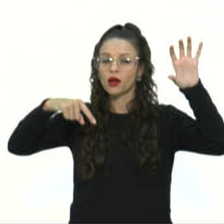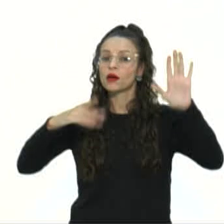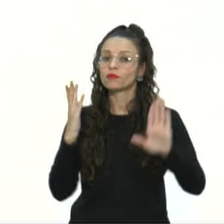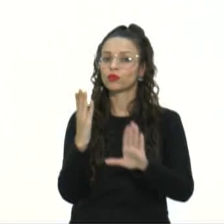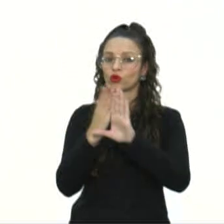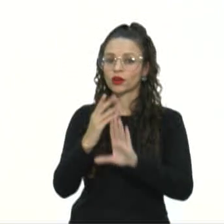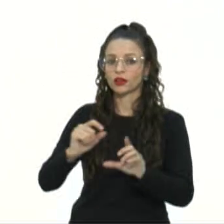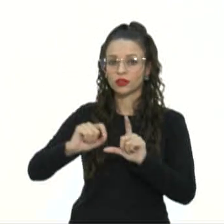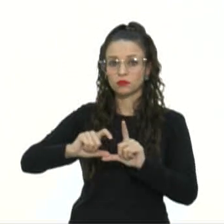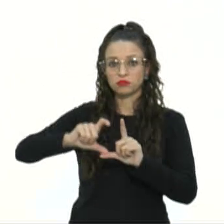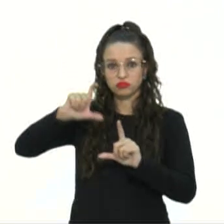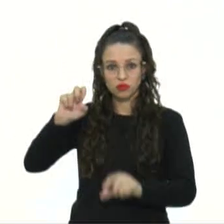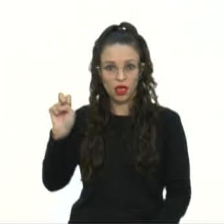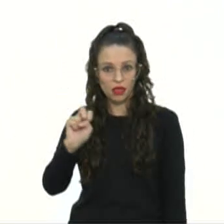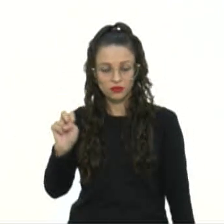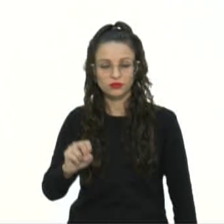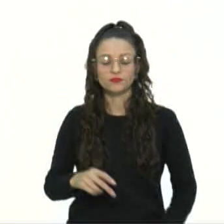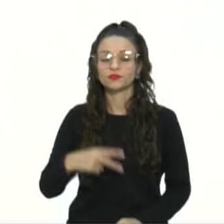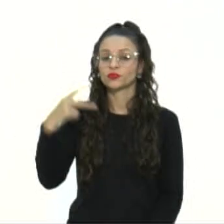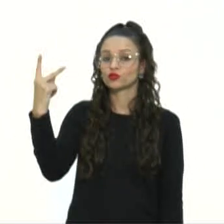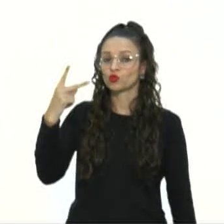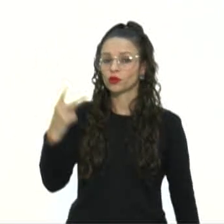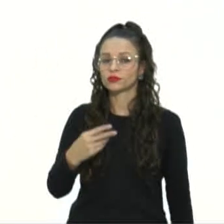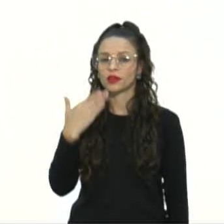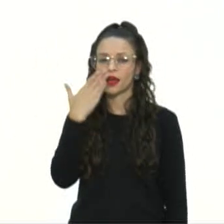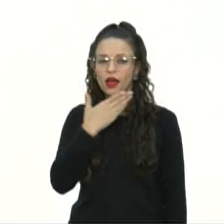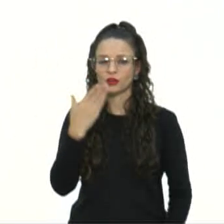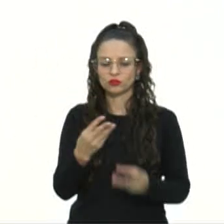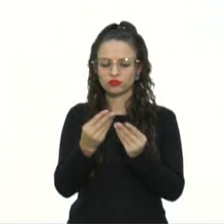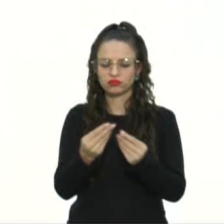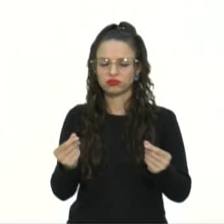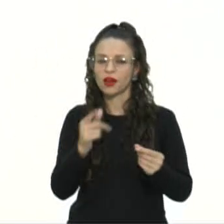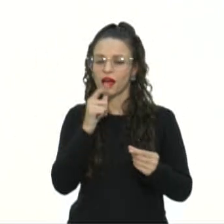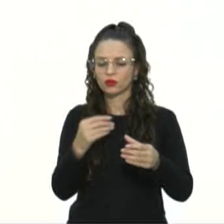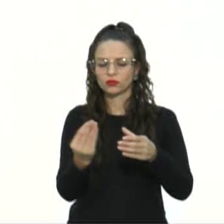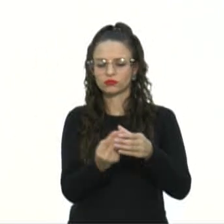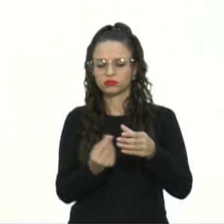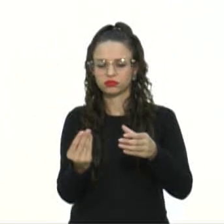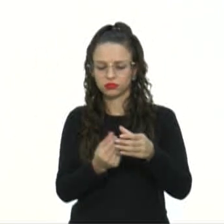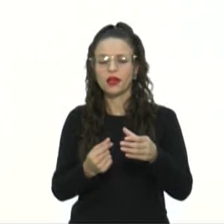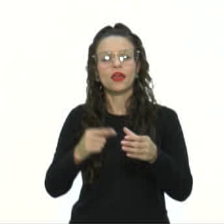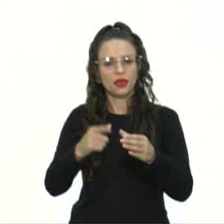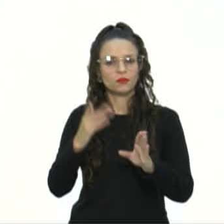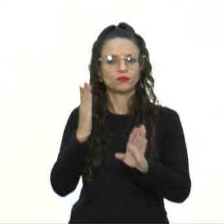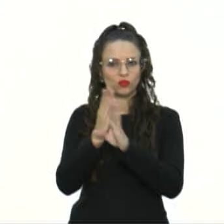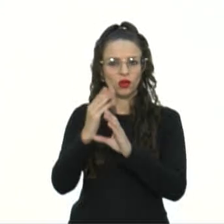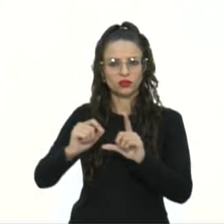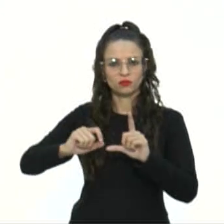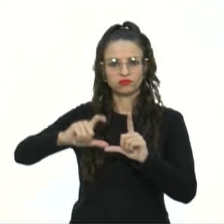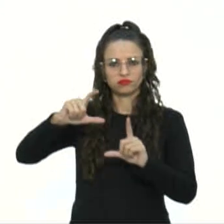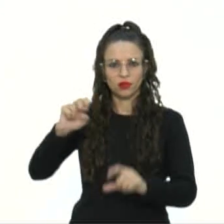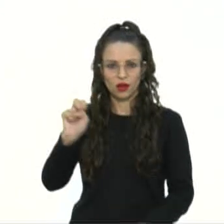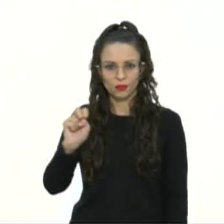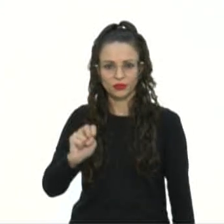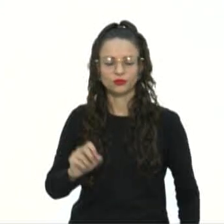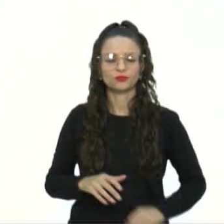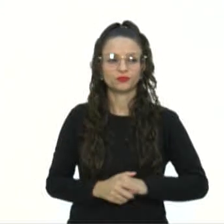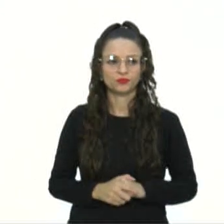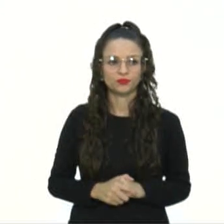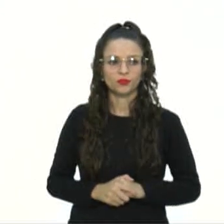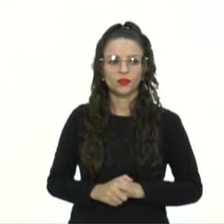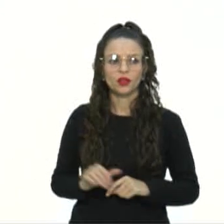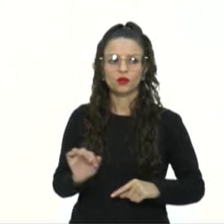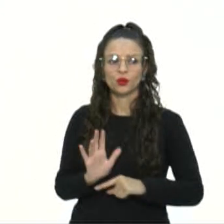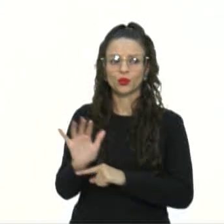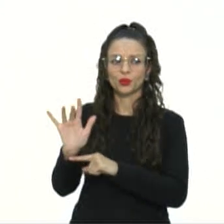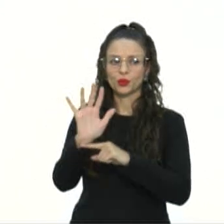entropia. 2. A dissolução do açúcar em água ocorre com aumento de entropia. 3. A vaporização do